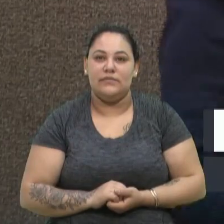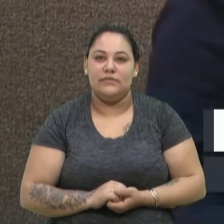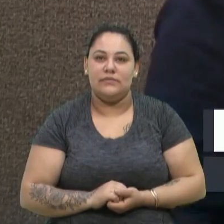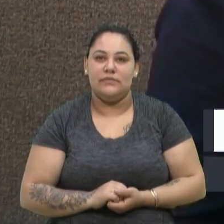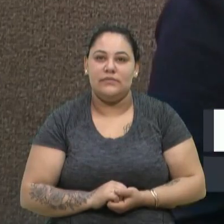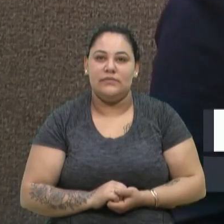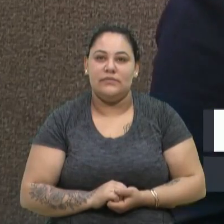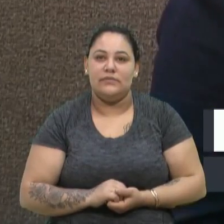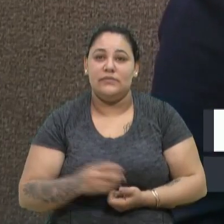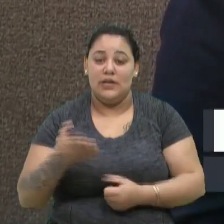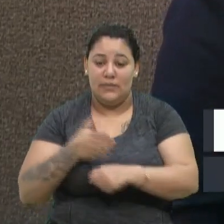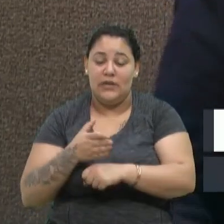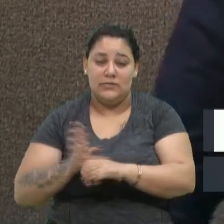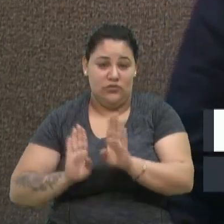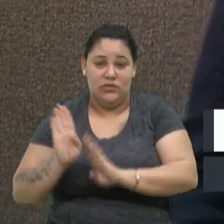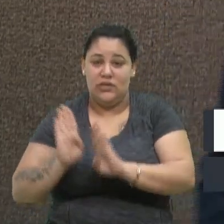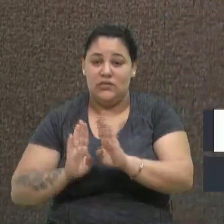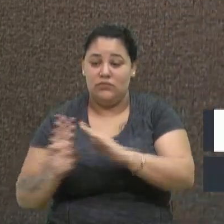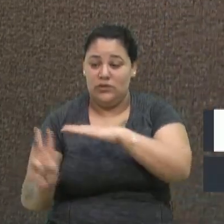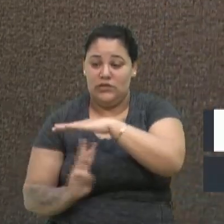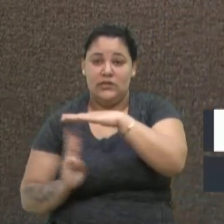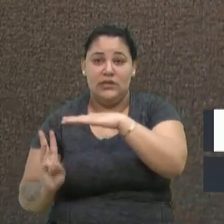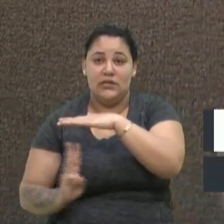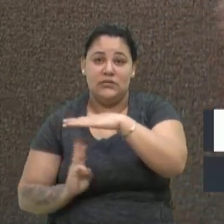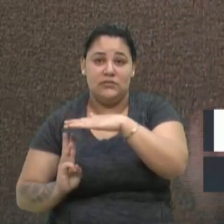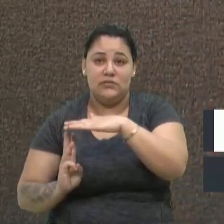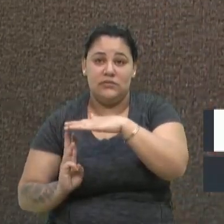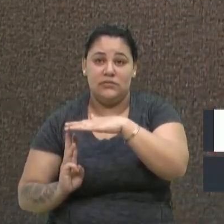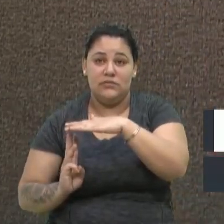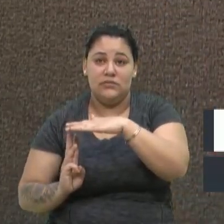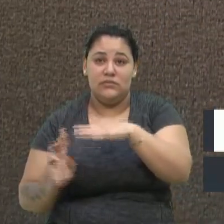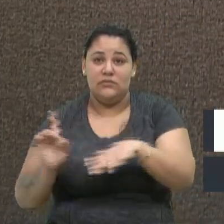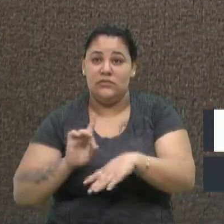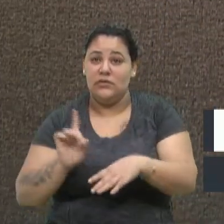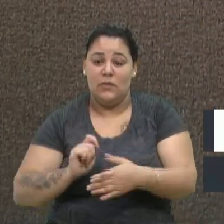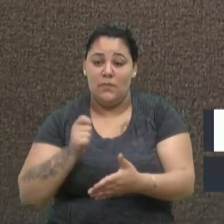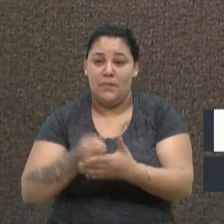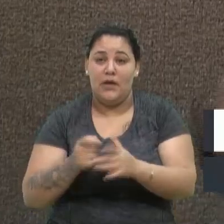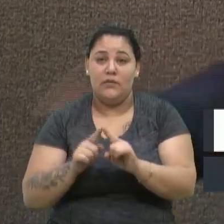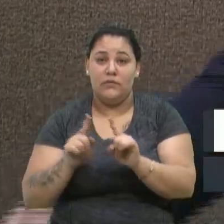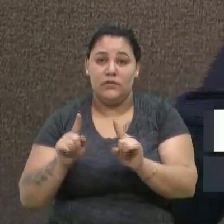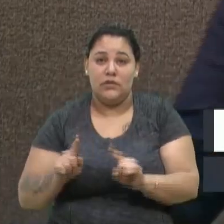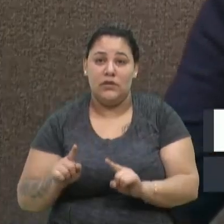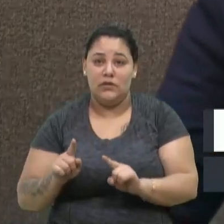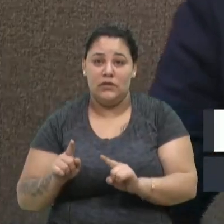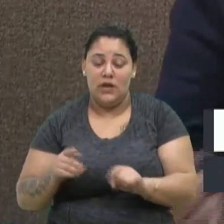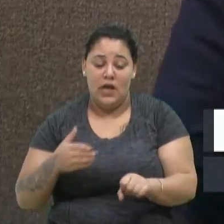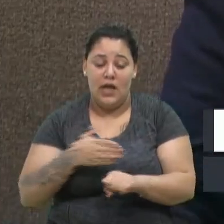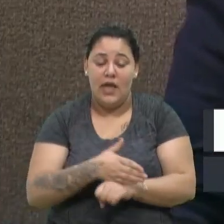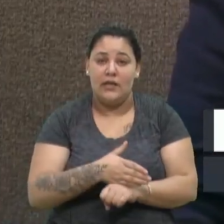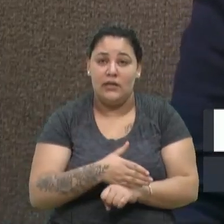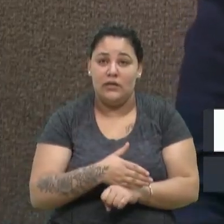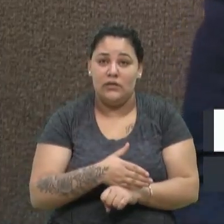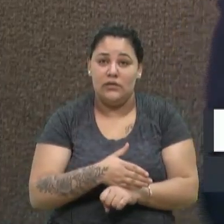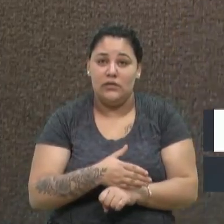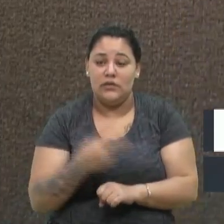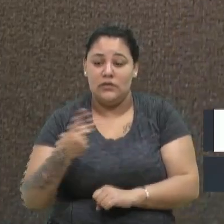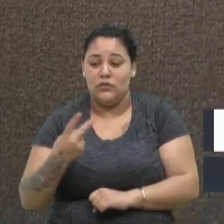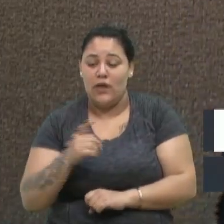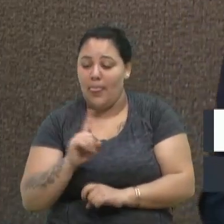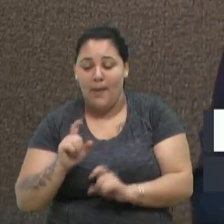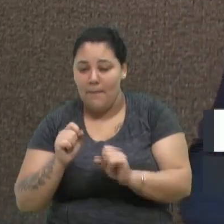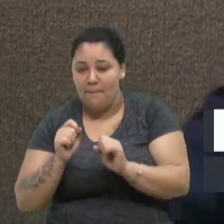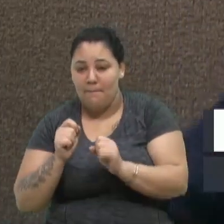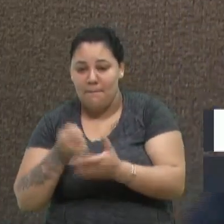entram em licitação, quebram, não pagam seus servidores, entra uma segunda, quebra, não pagam